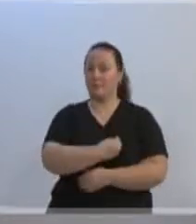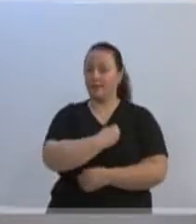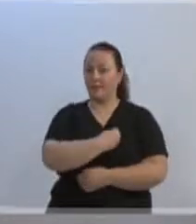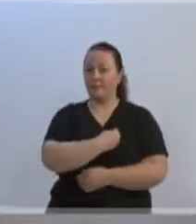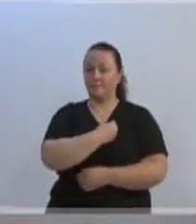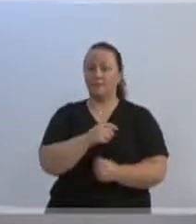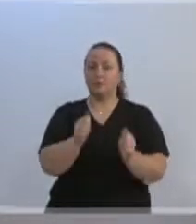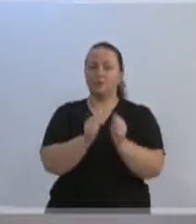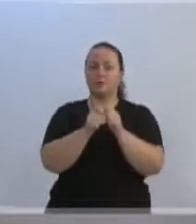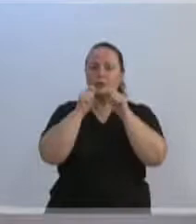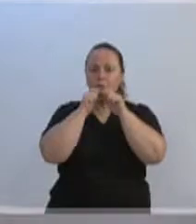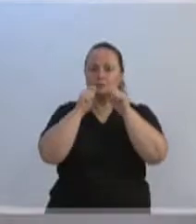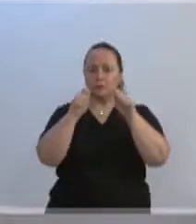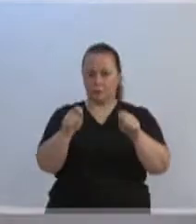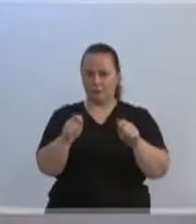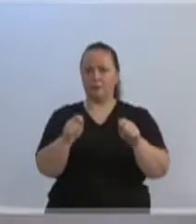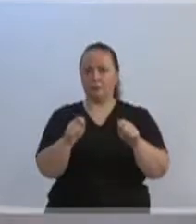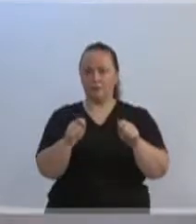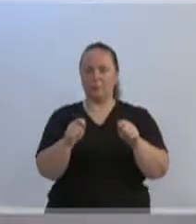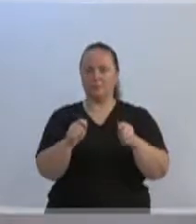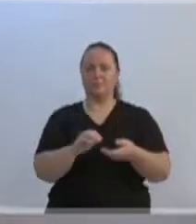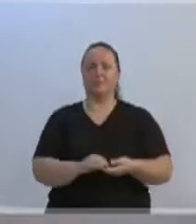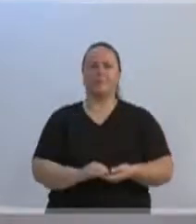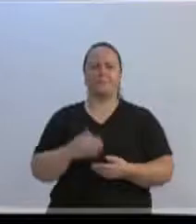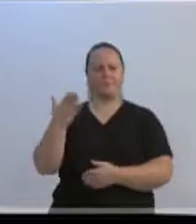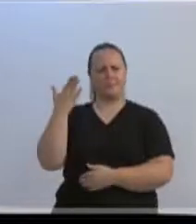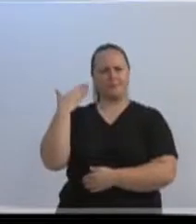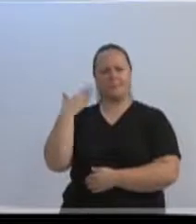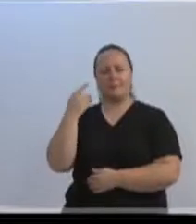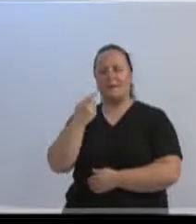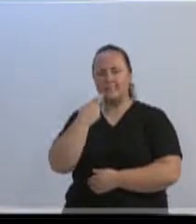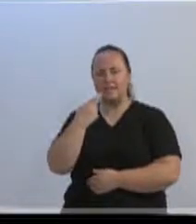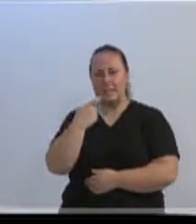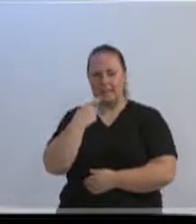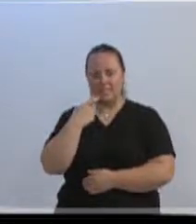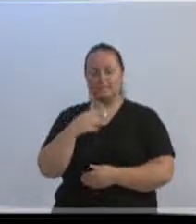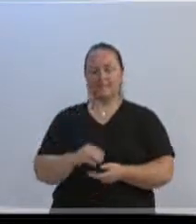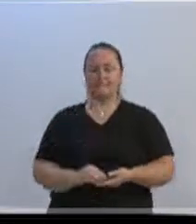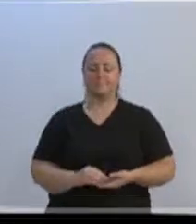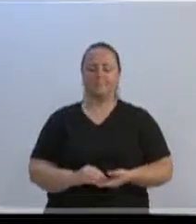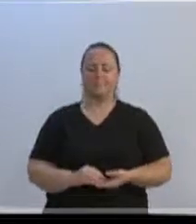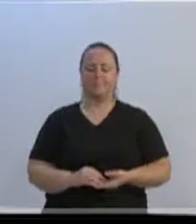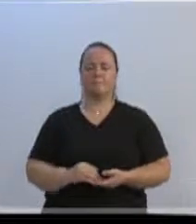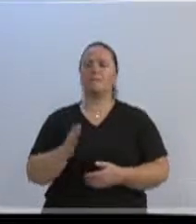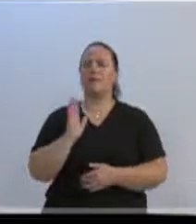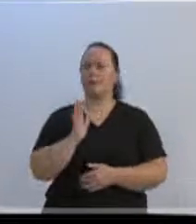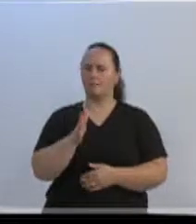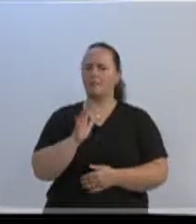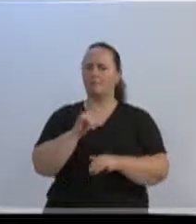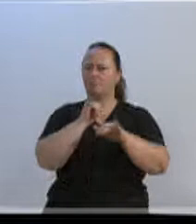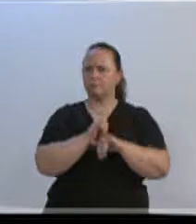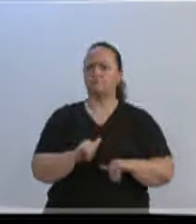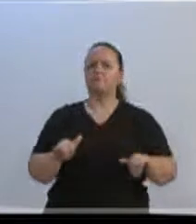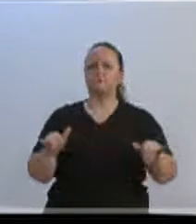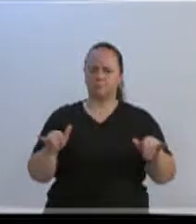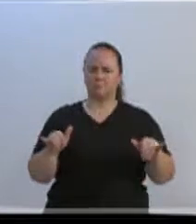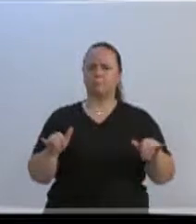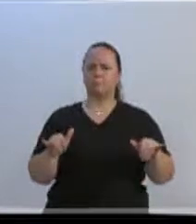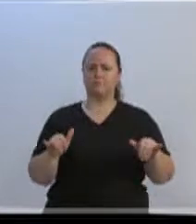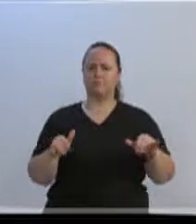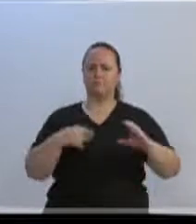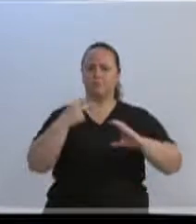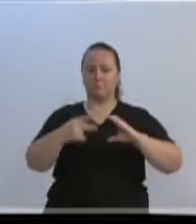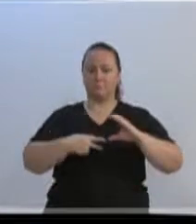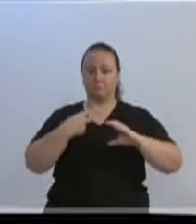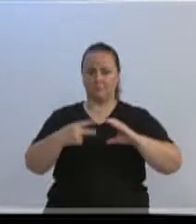apresenta assinatura o prefeito napoleão bernardes na última sexta-feira quando então aqui já foi dito a câmara de